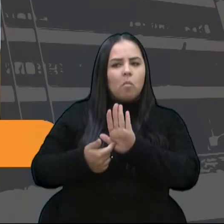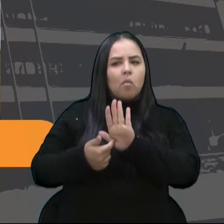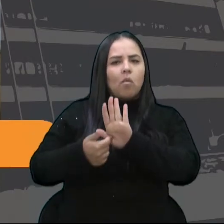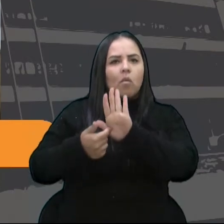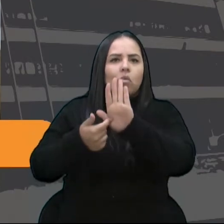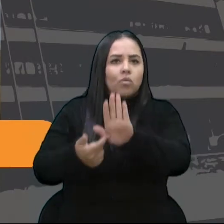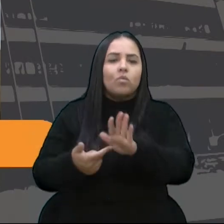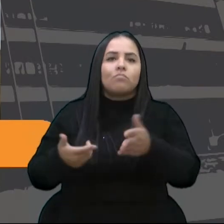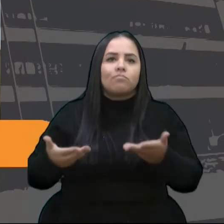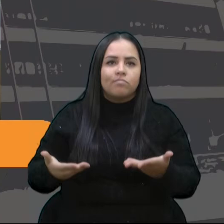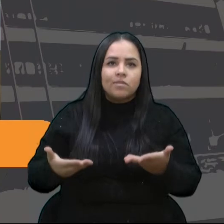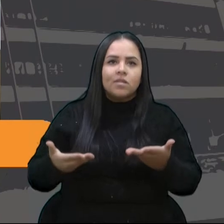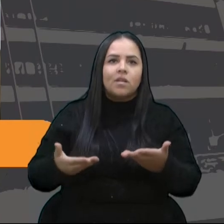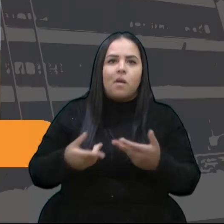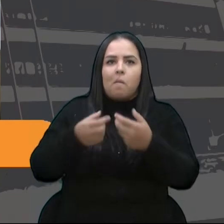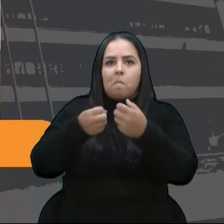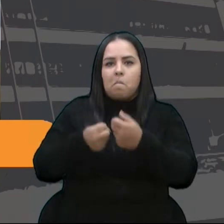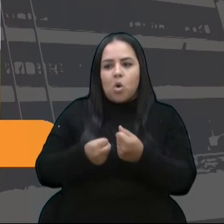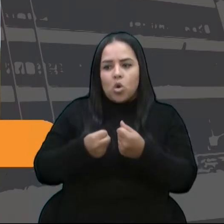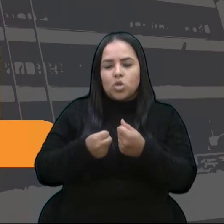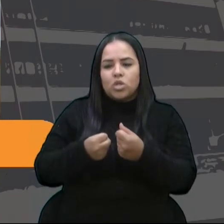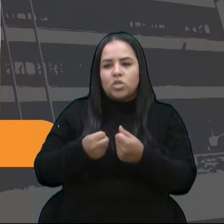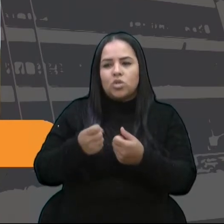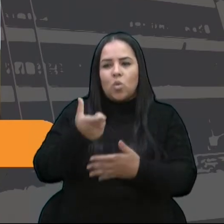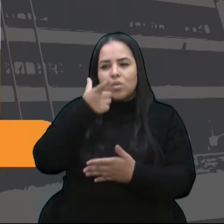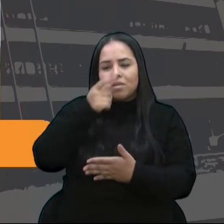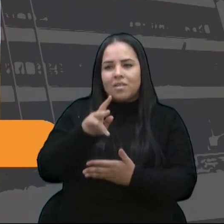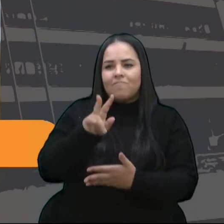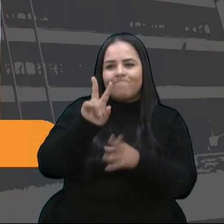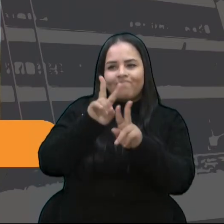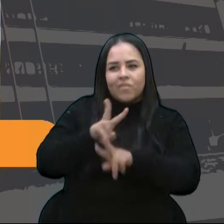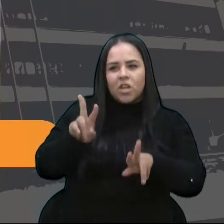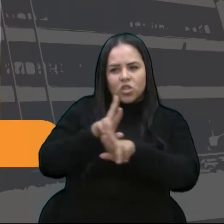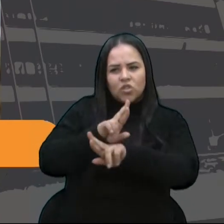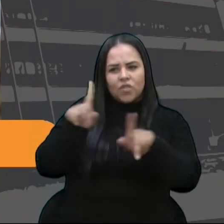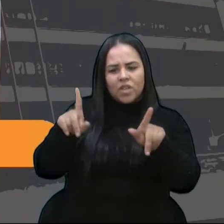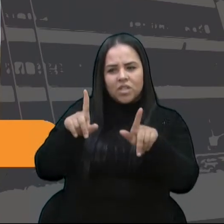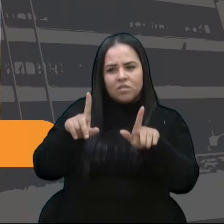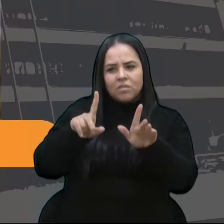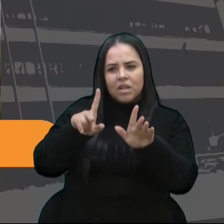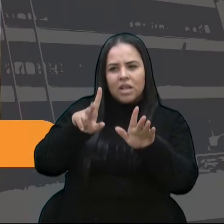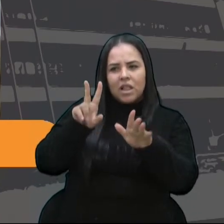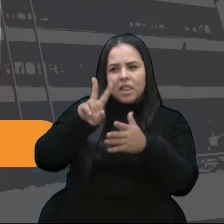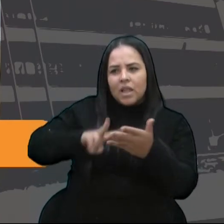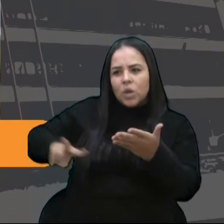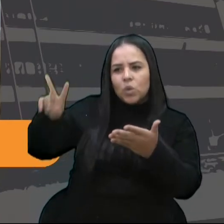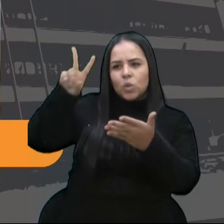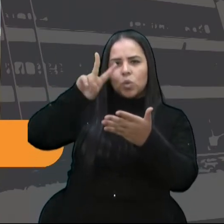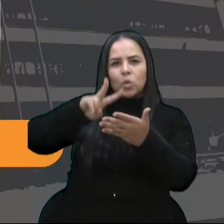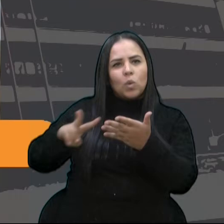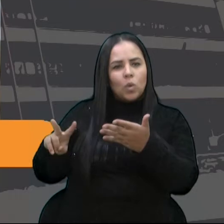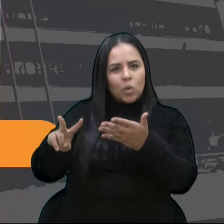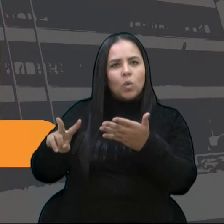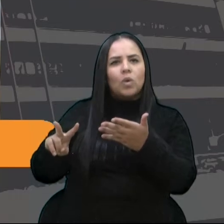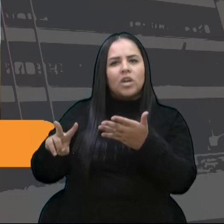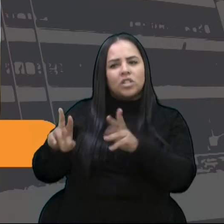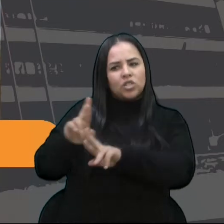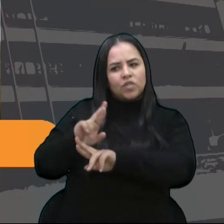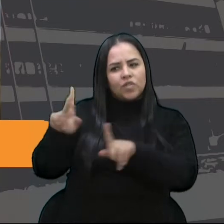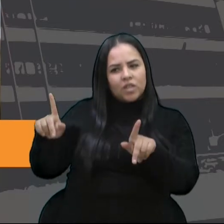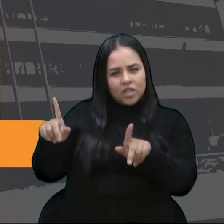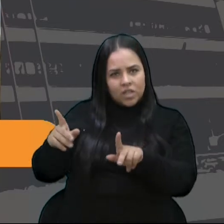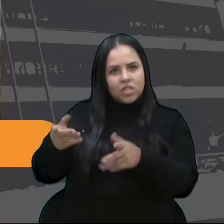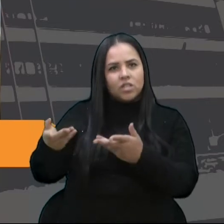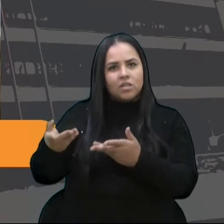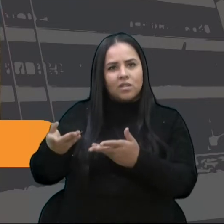algo que poderia ter sido interpretado de uma outra forma, de uma leitura crítica e não uma leitura a partir